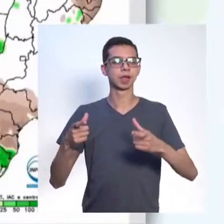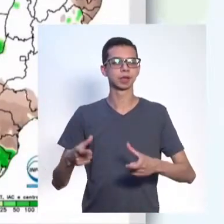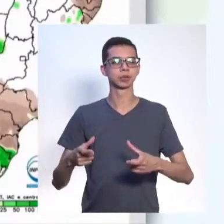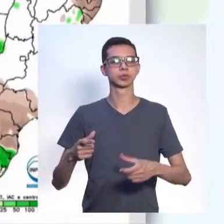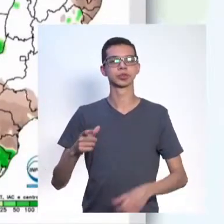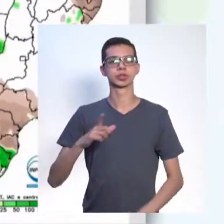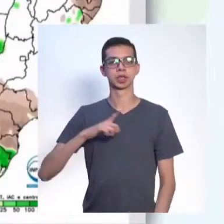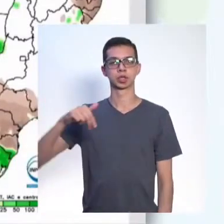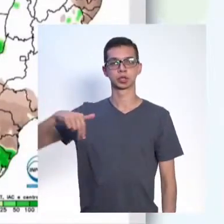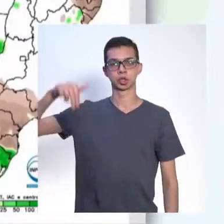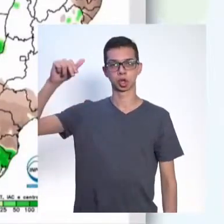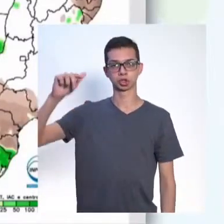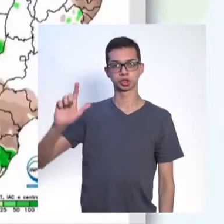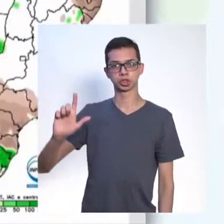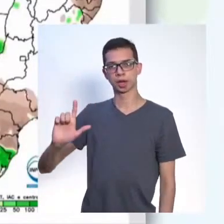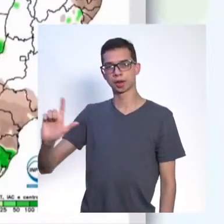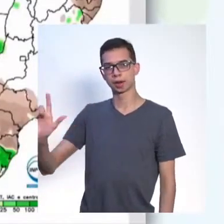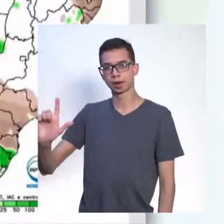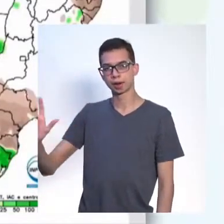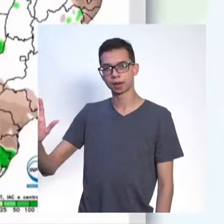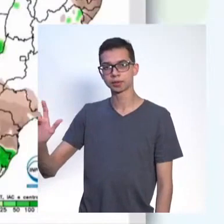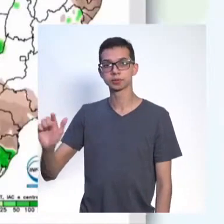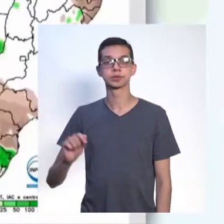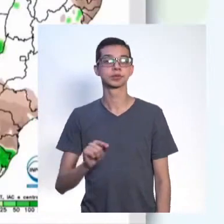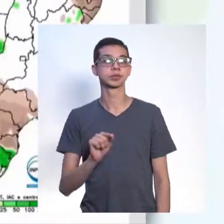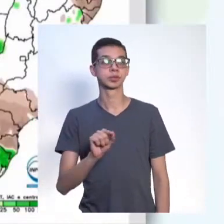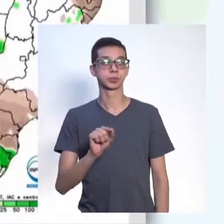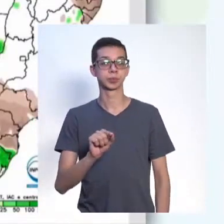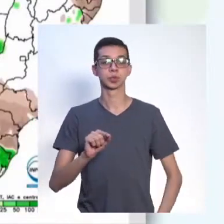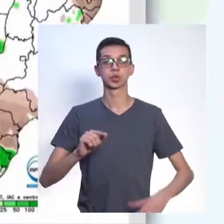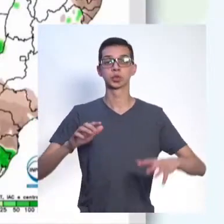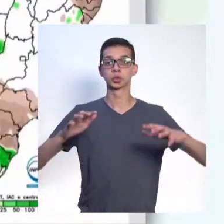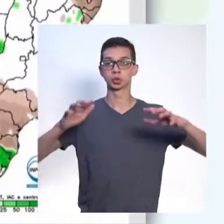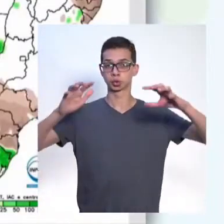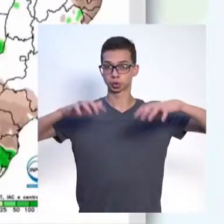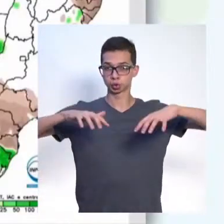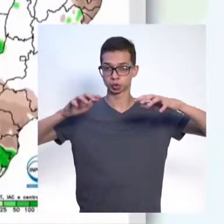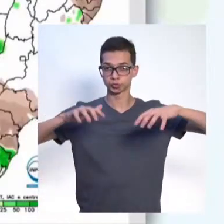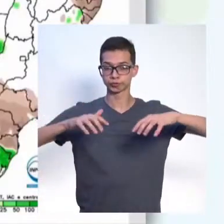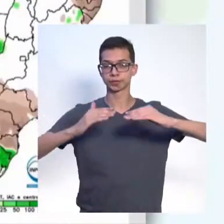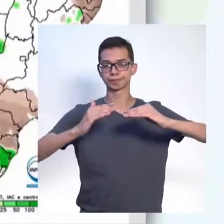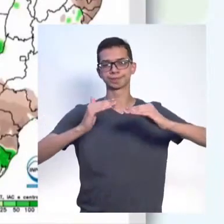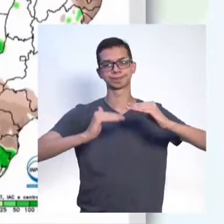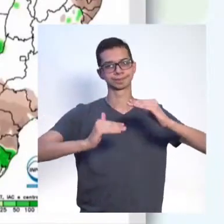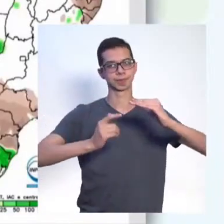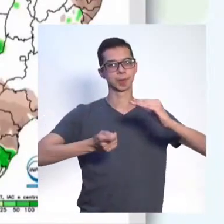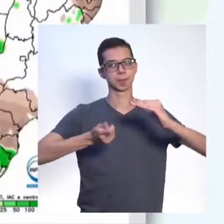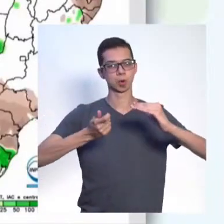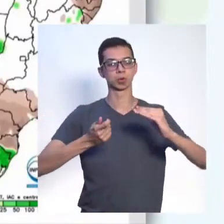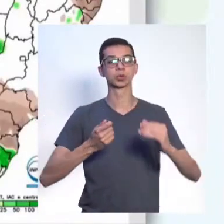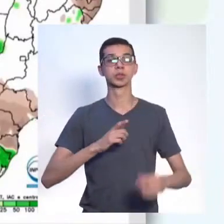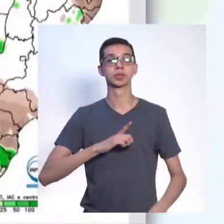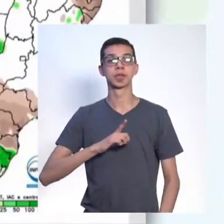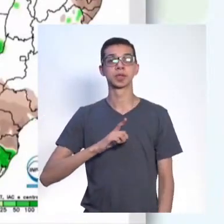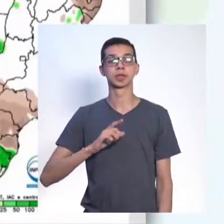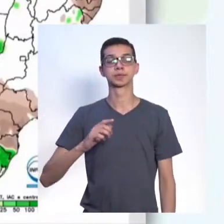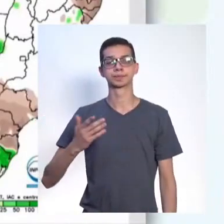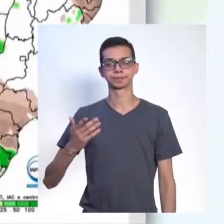leste da região norte, essa condição de chuvas abaixo da média, enquanto que para essa porção mais oeste,